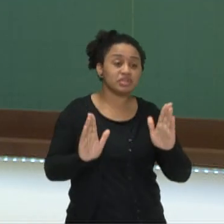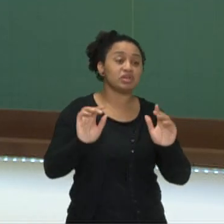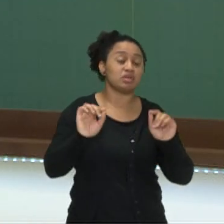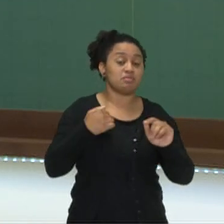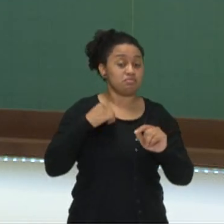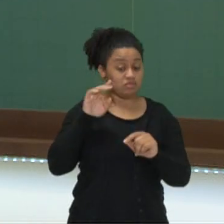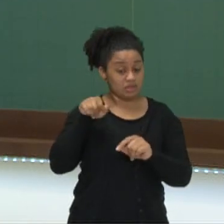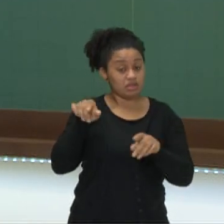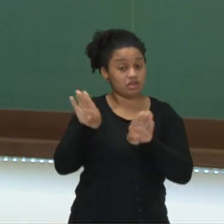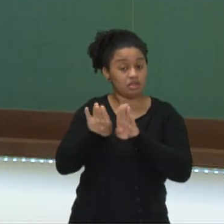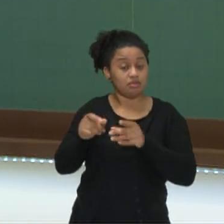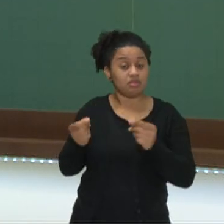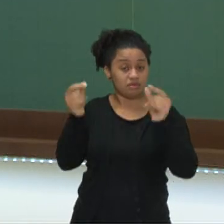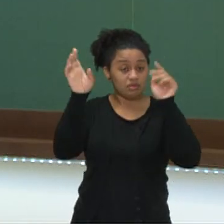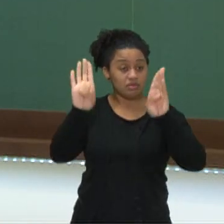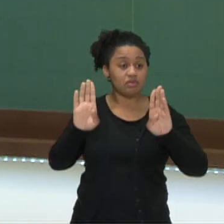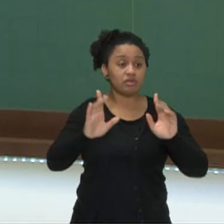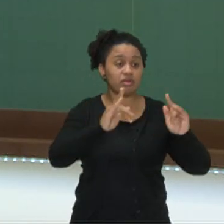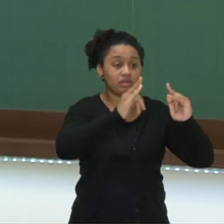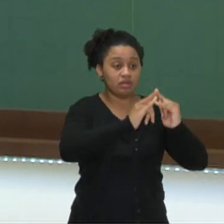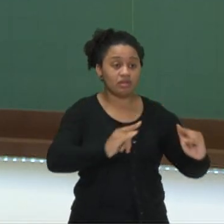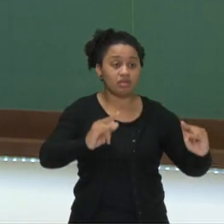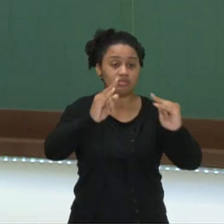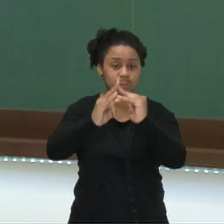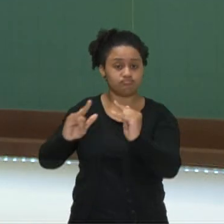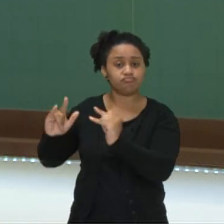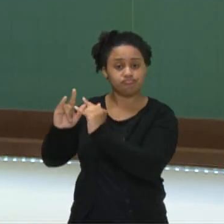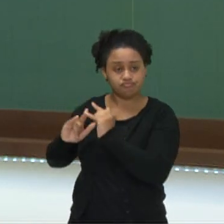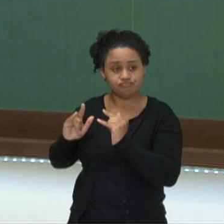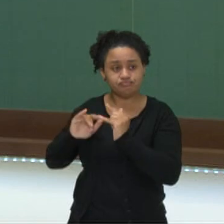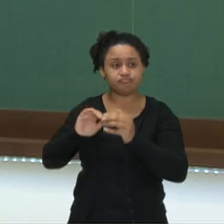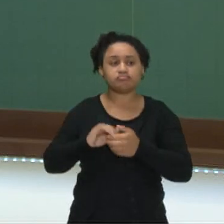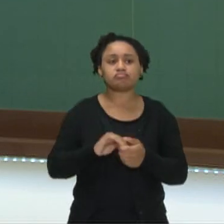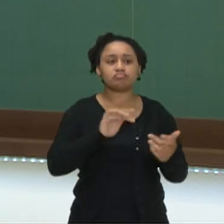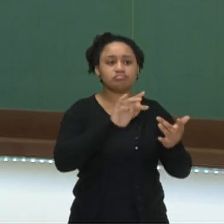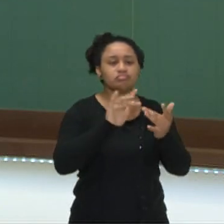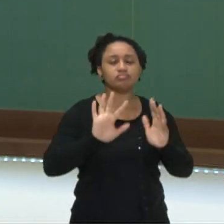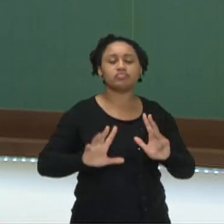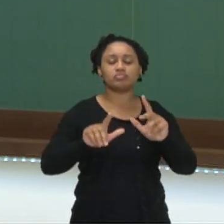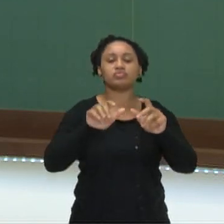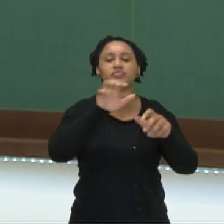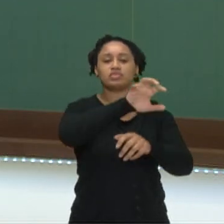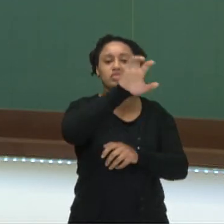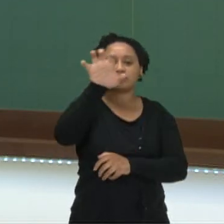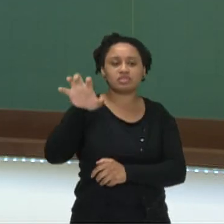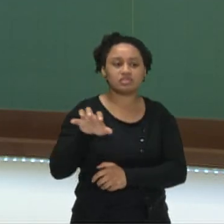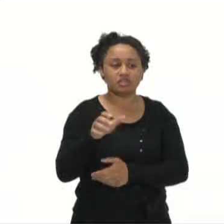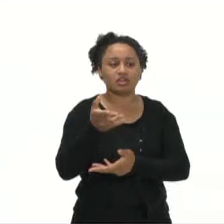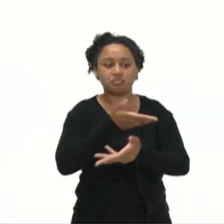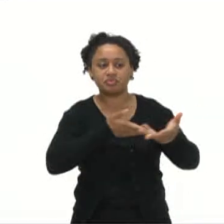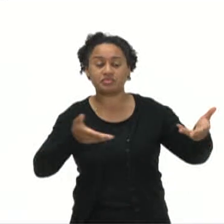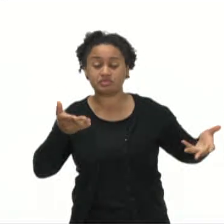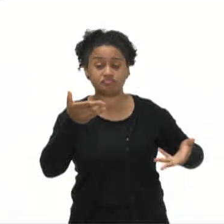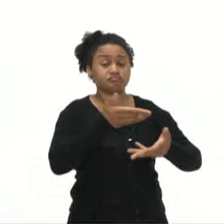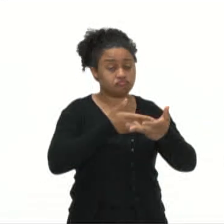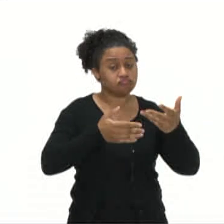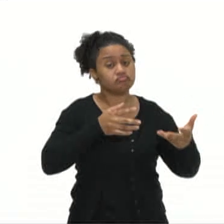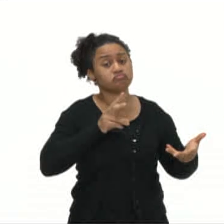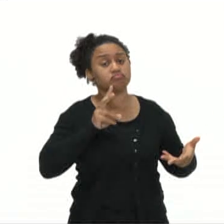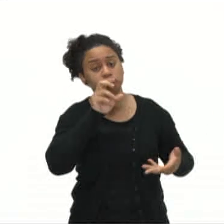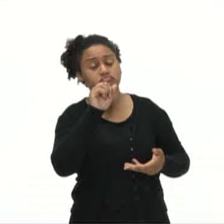os burgueses, que são as feiras, certo? O contato entre todas as regiões das rotas era intenso,